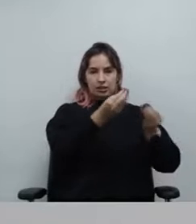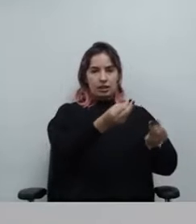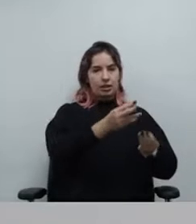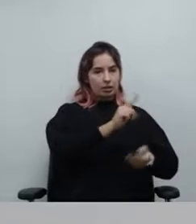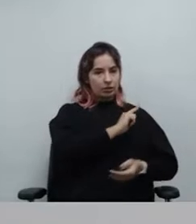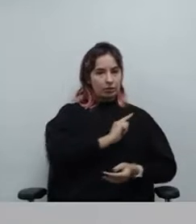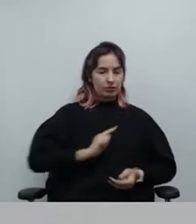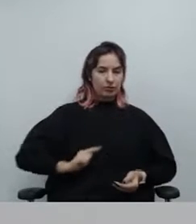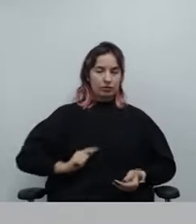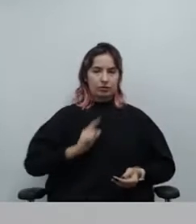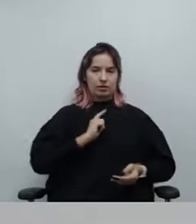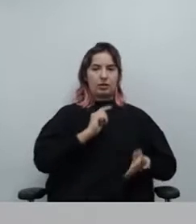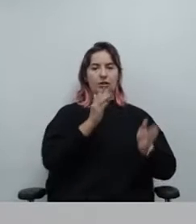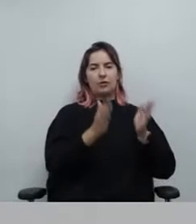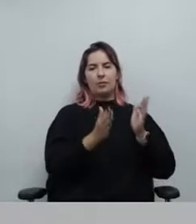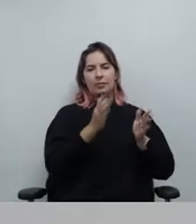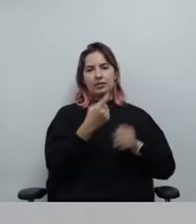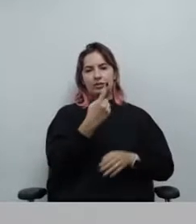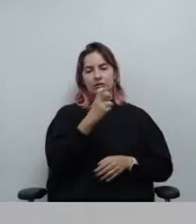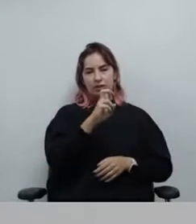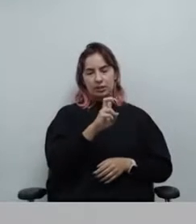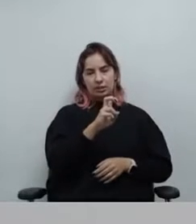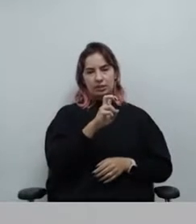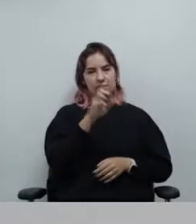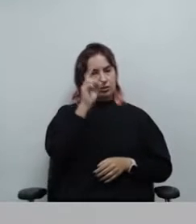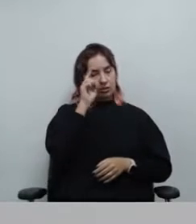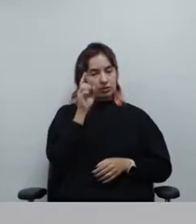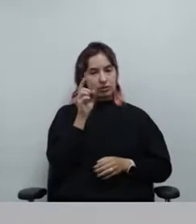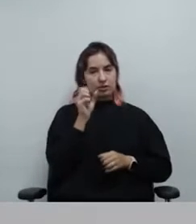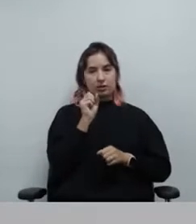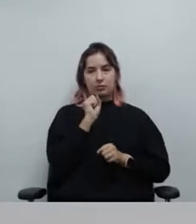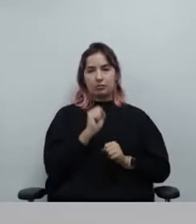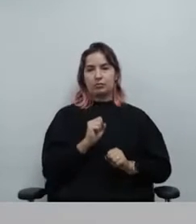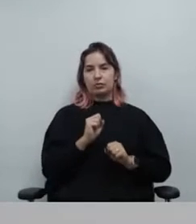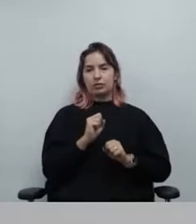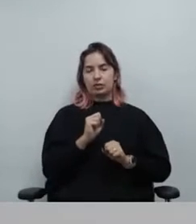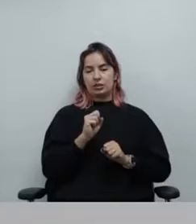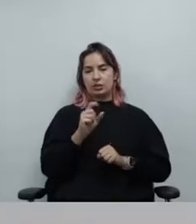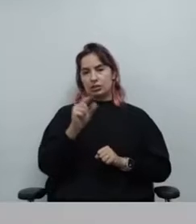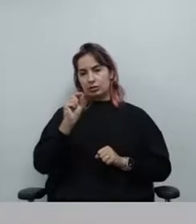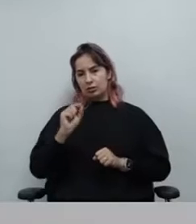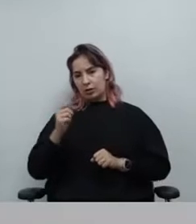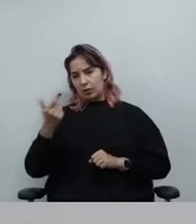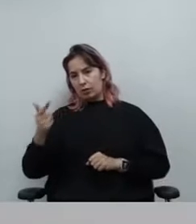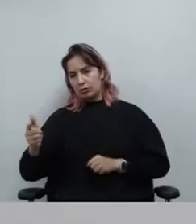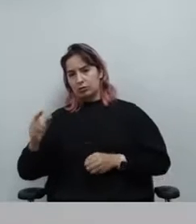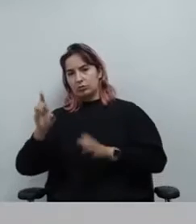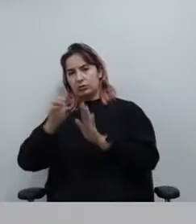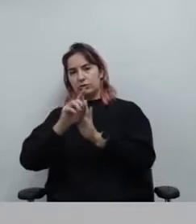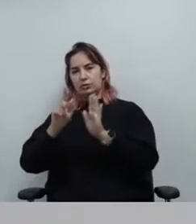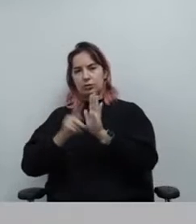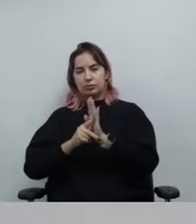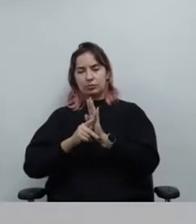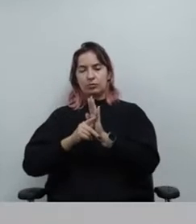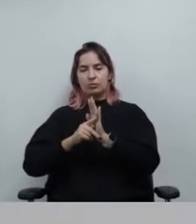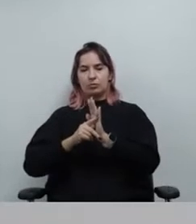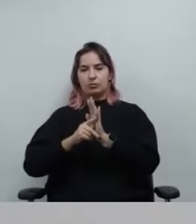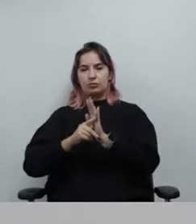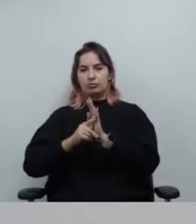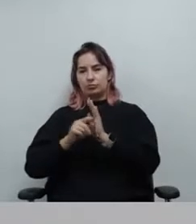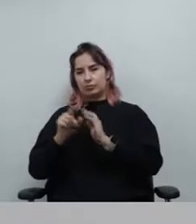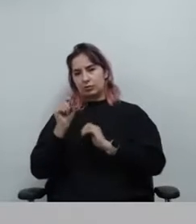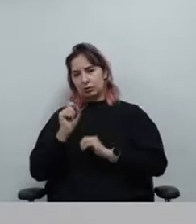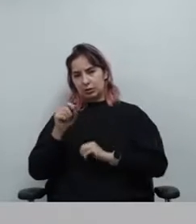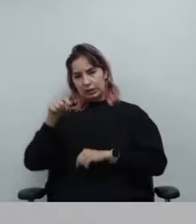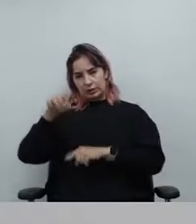que tem um prazo de 15 dias, então, para nomeação da próxima defensora ou do próximo defensor público geral